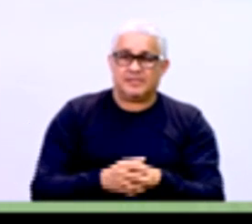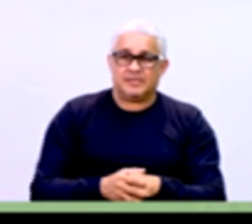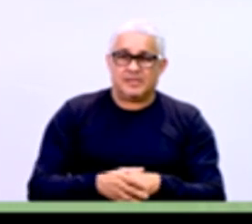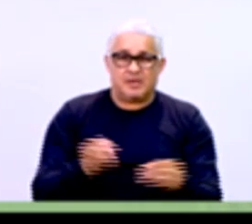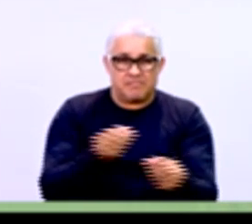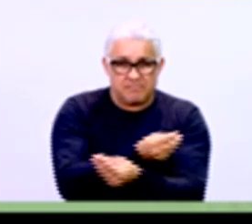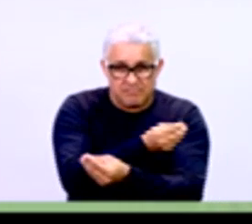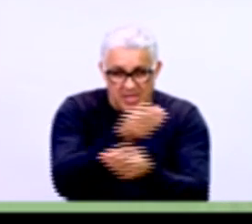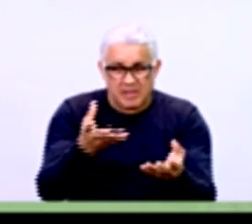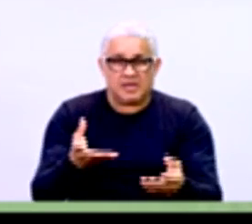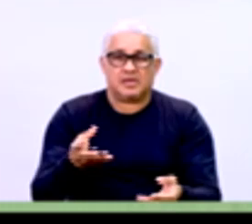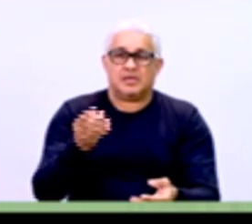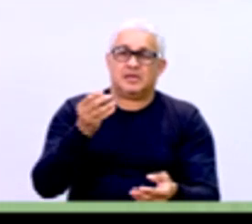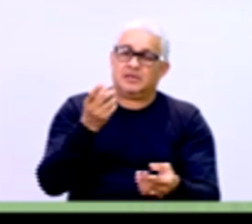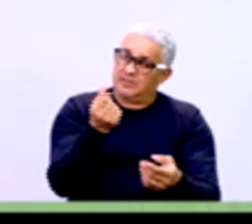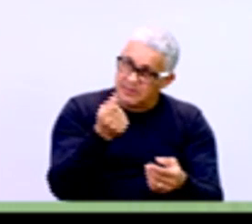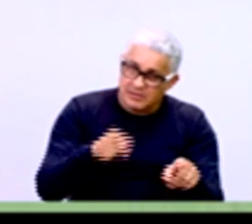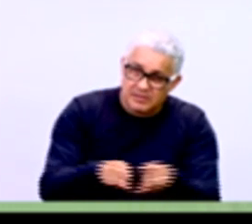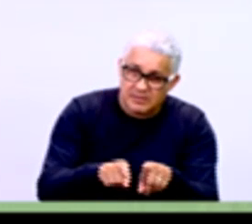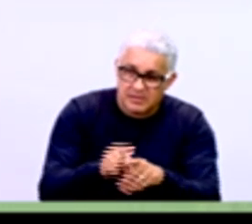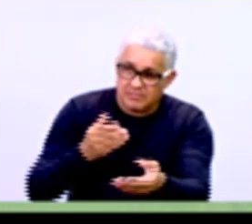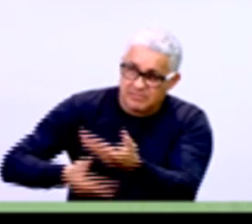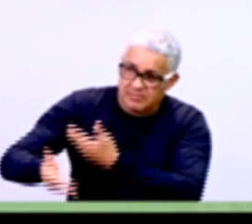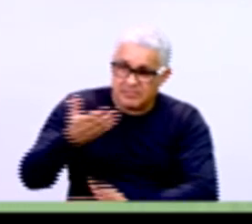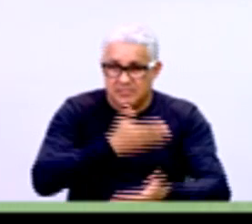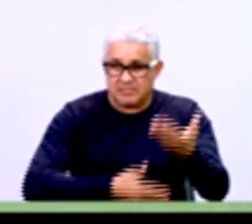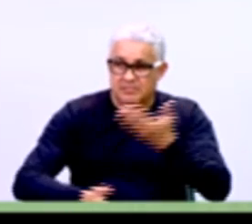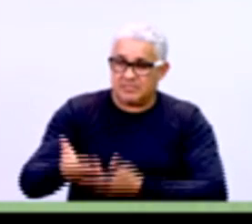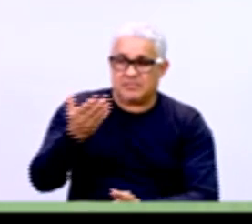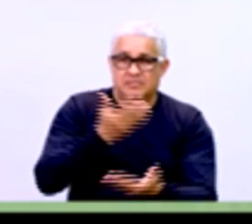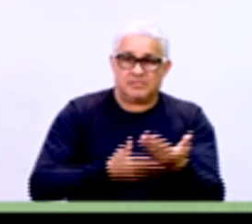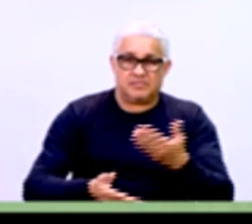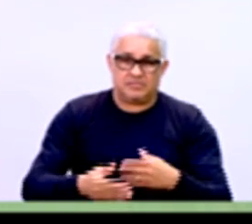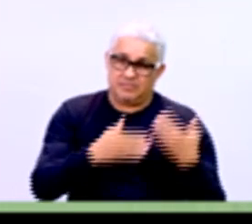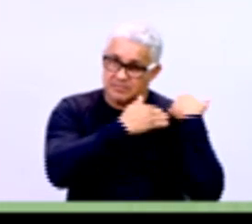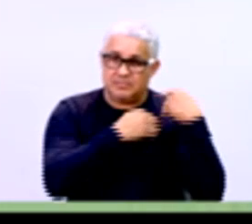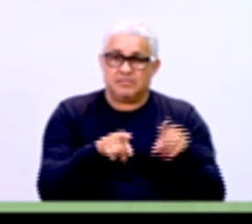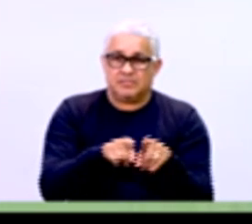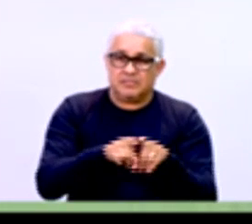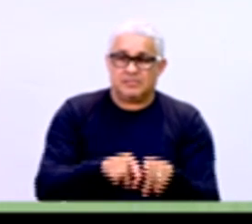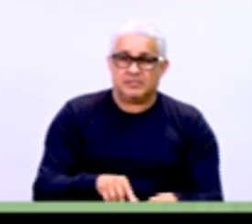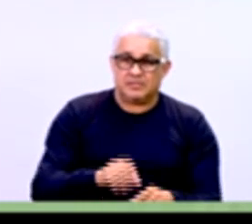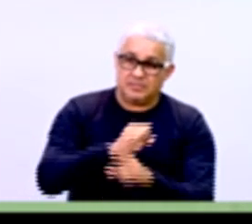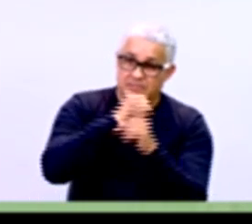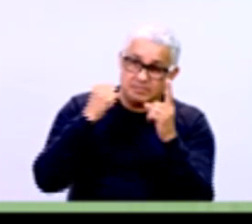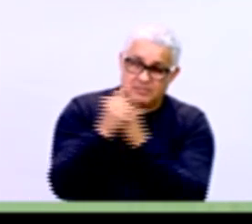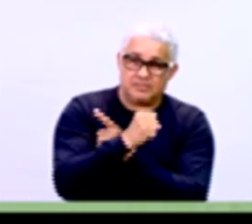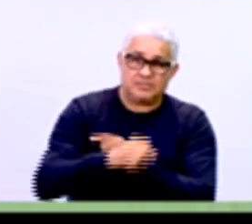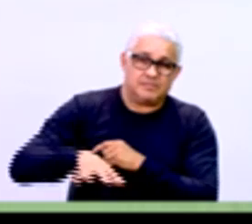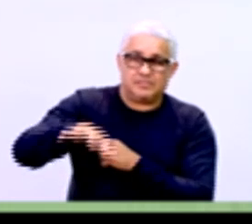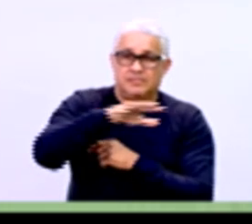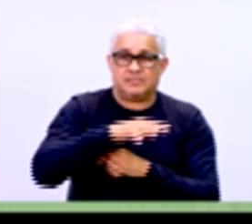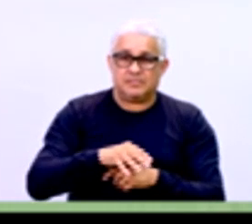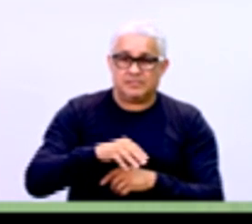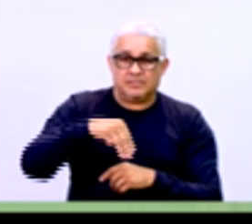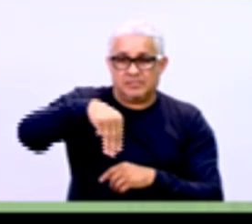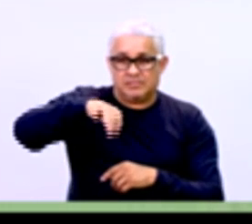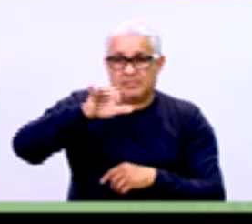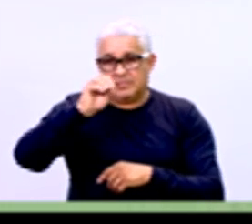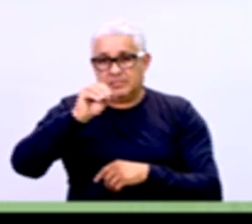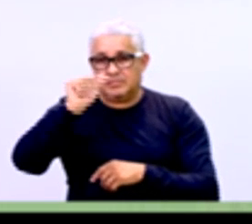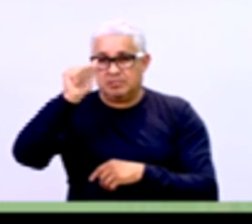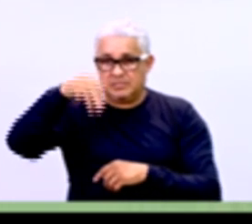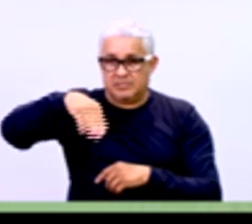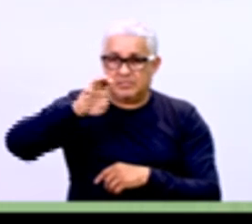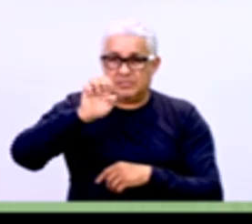distribuição de renda, comércio mais justo, consumo responsável. E a dimensão social, e quando trata de meio ambiente, a gente não está falando